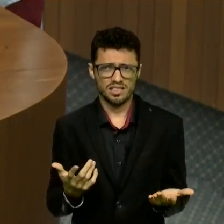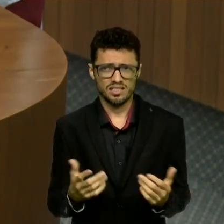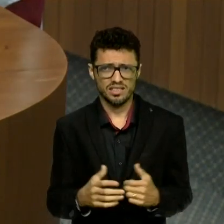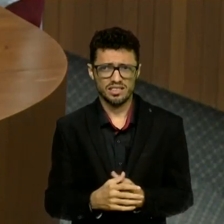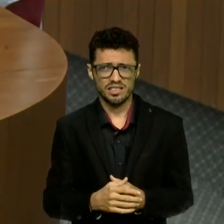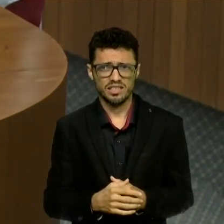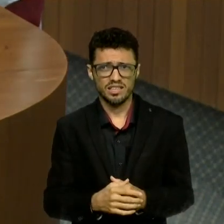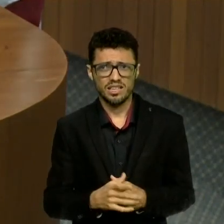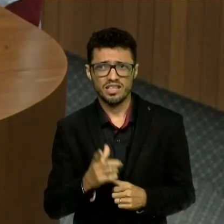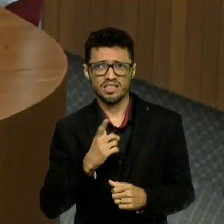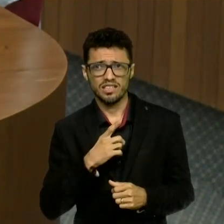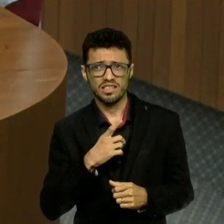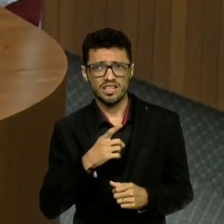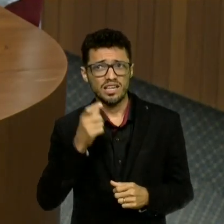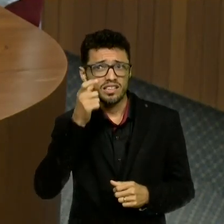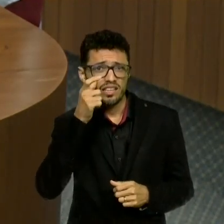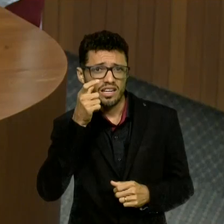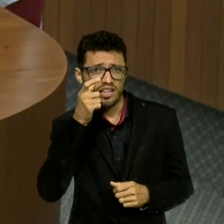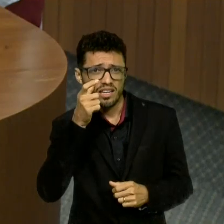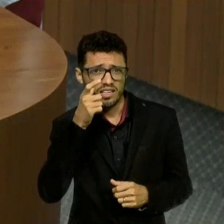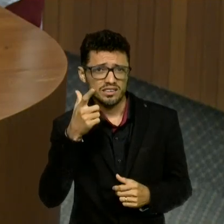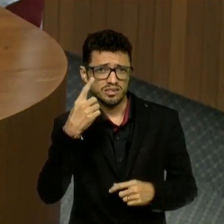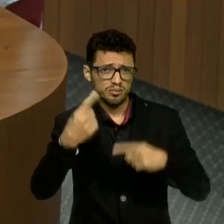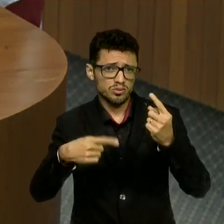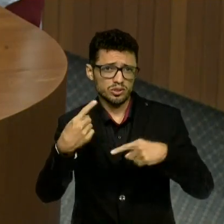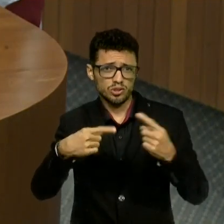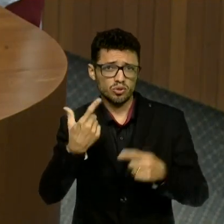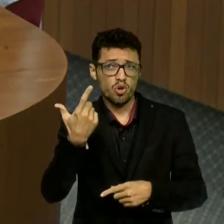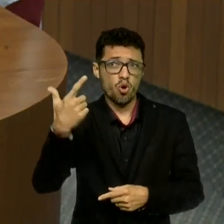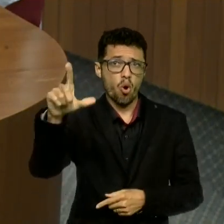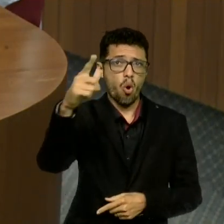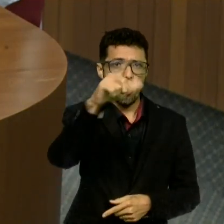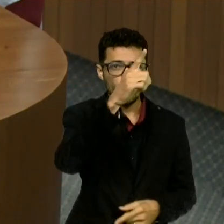interesses políticos de outrem. Não, espera aí.